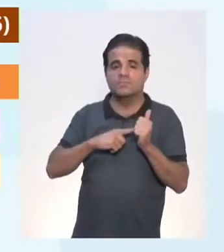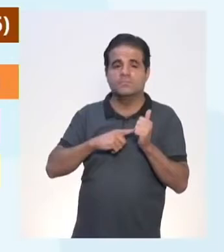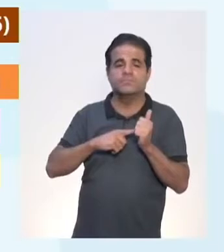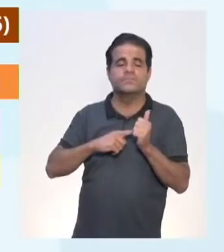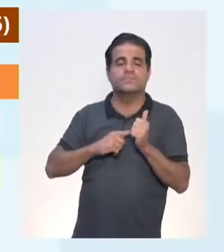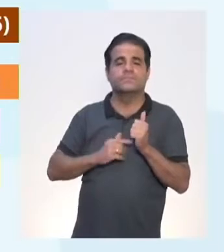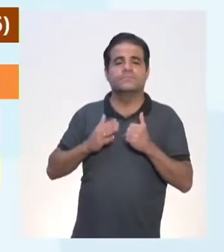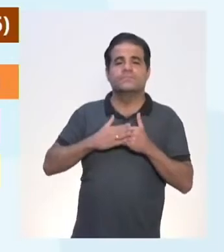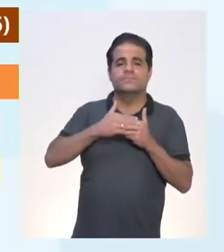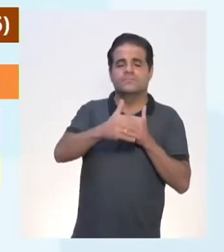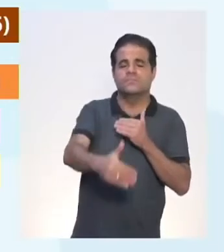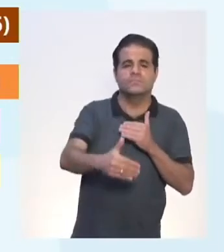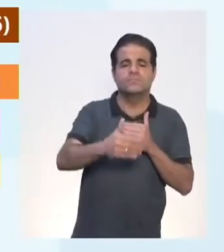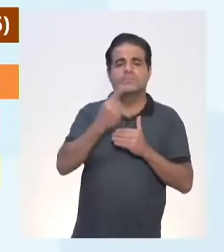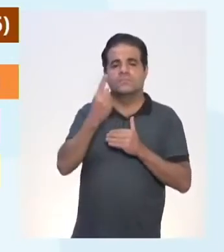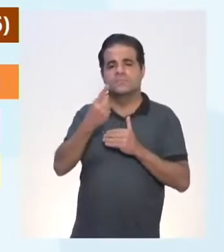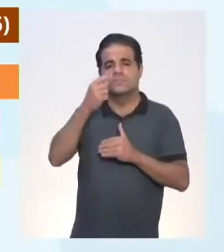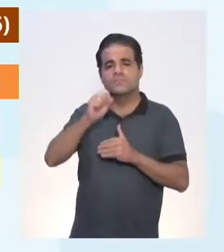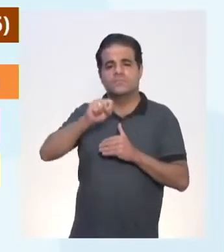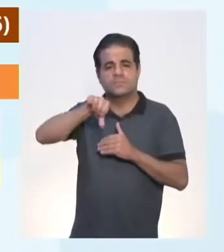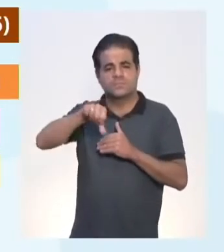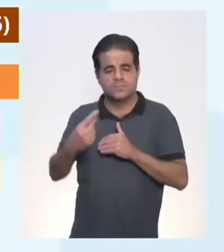da Armada,